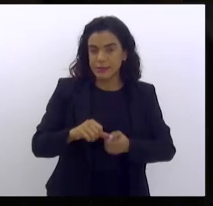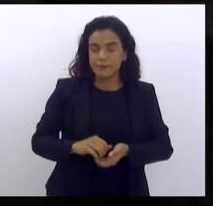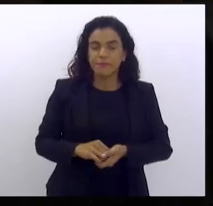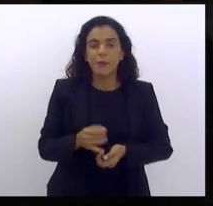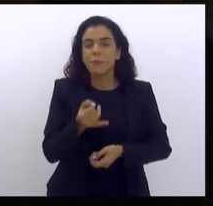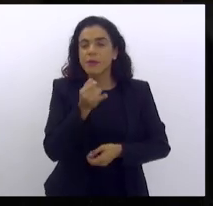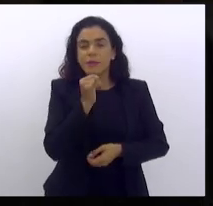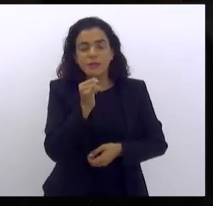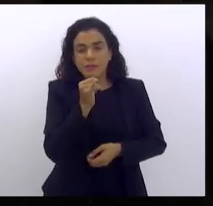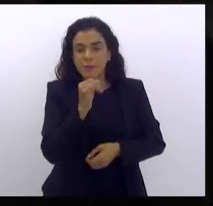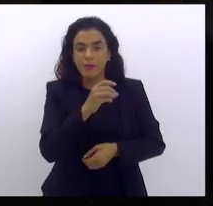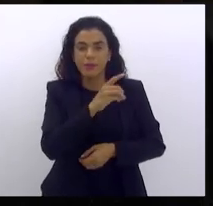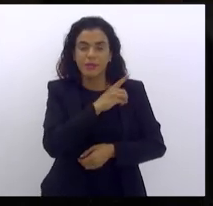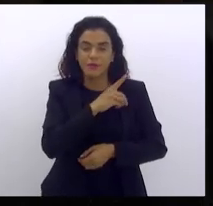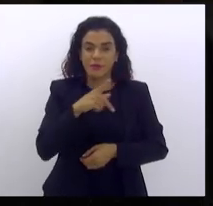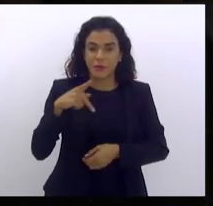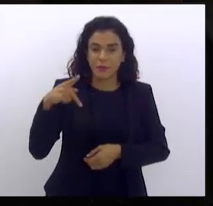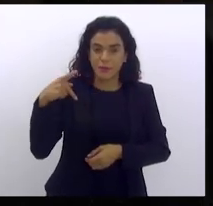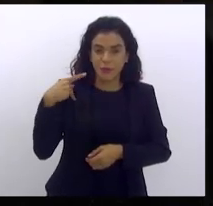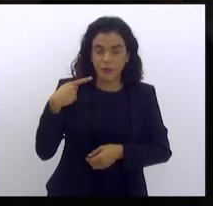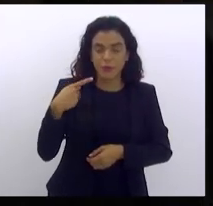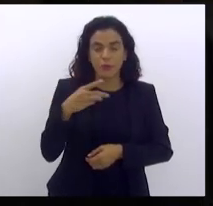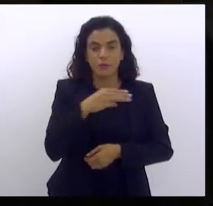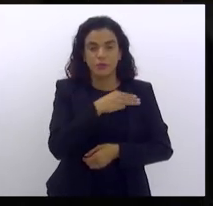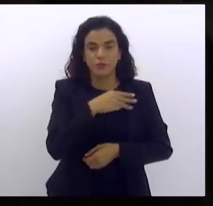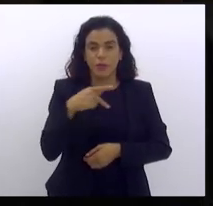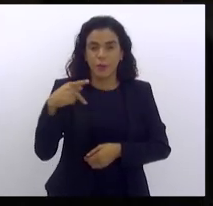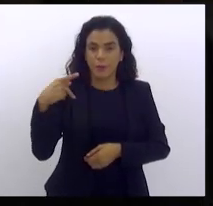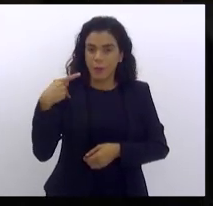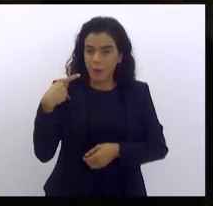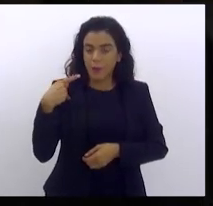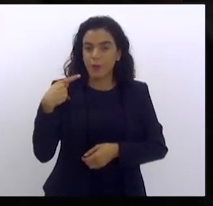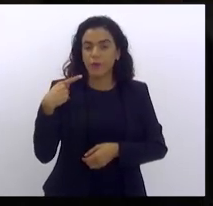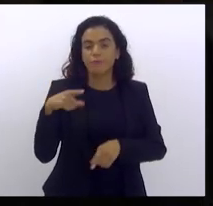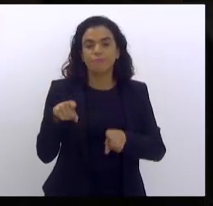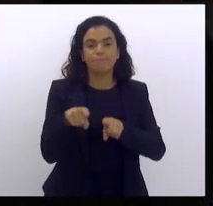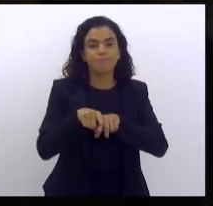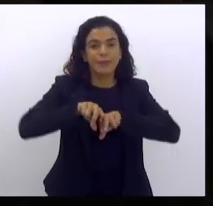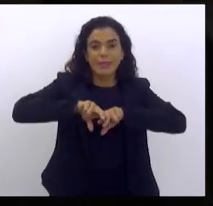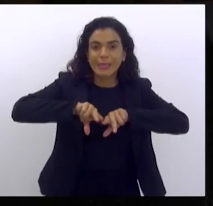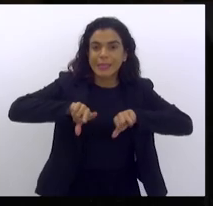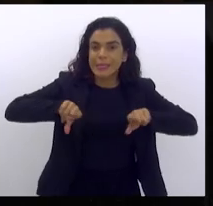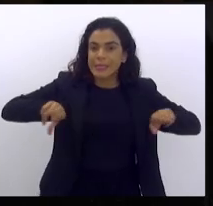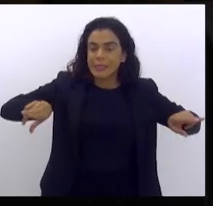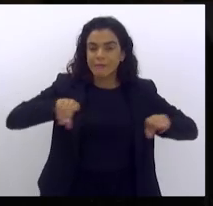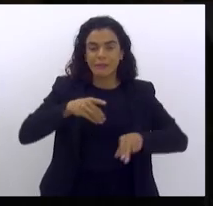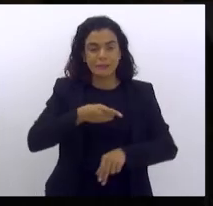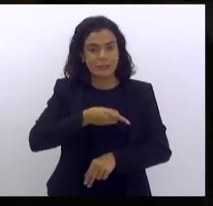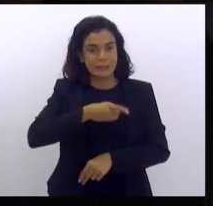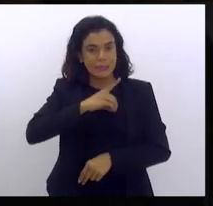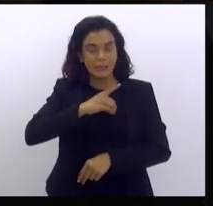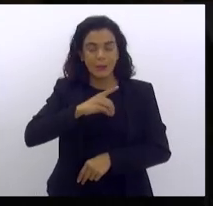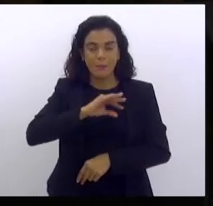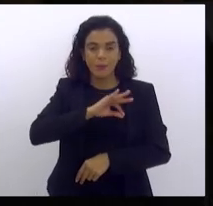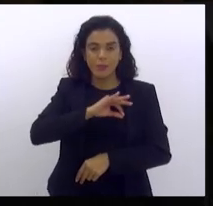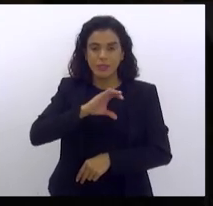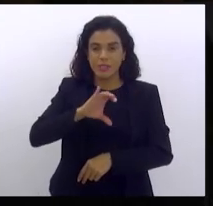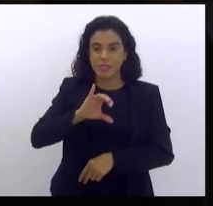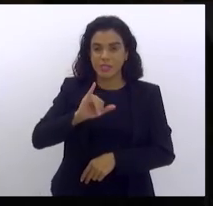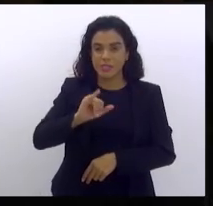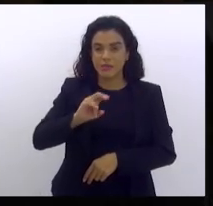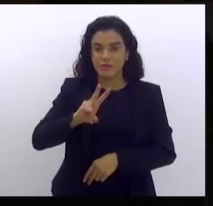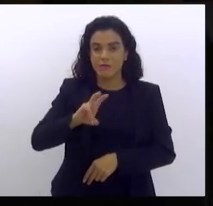a nossa defensoria, o Ministério Público, diversos delegados da Polícia Civil, enfim, uma